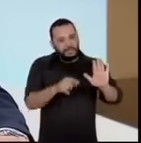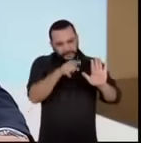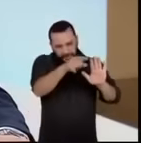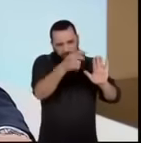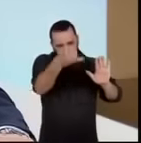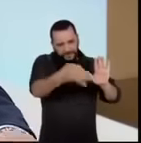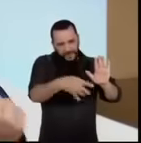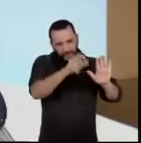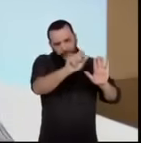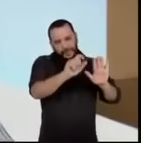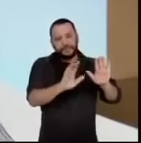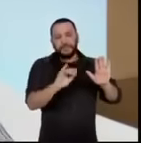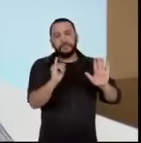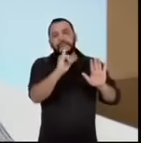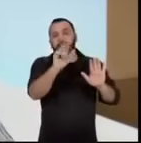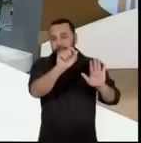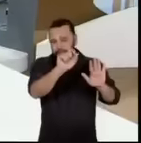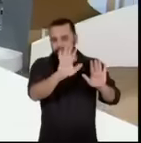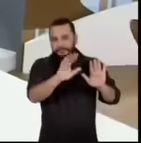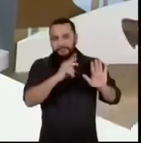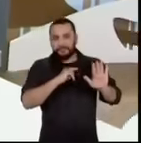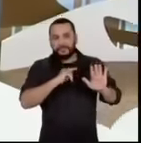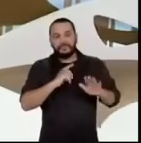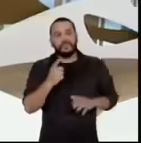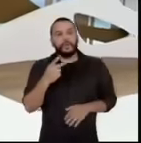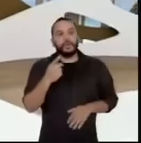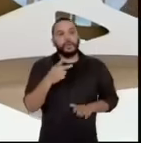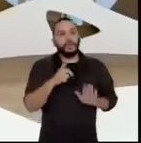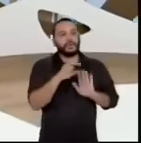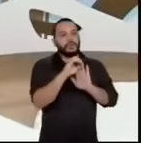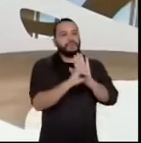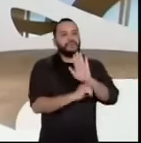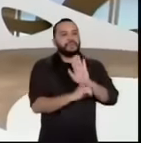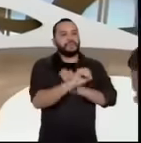ponto que você suscitou. Eu tenho 12 ofícios,